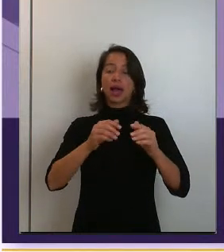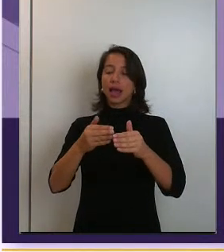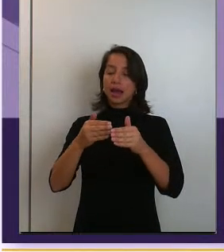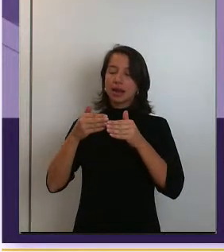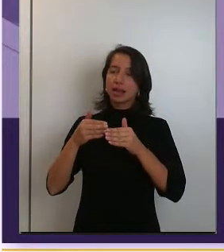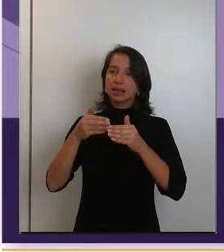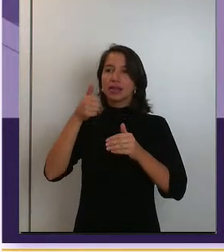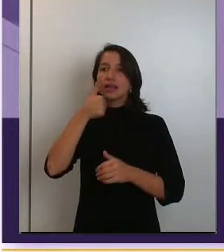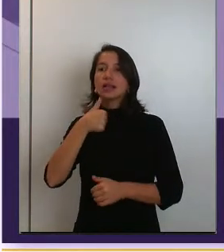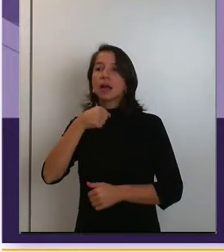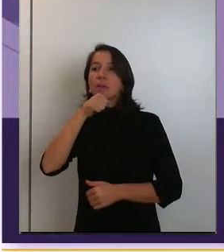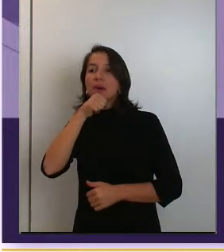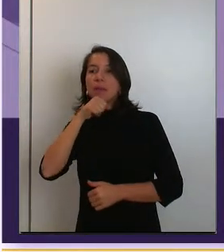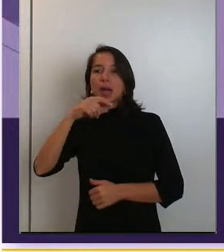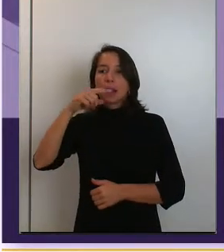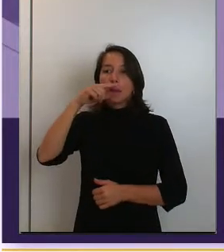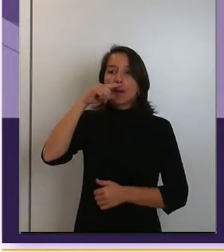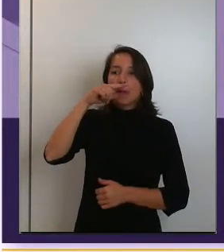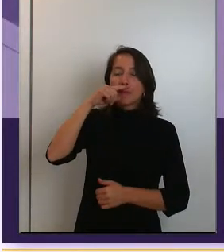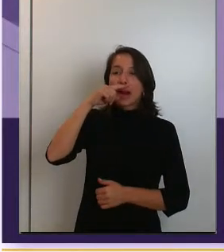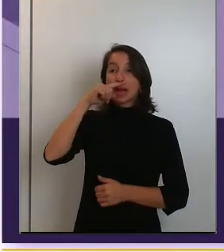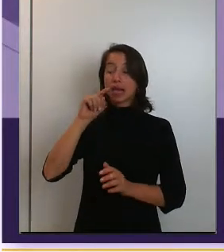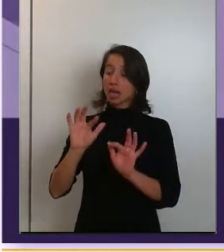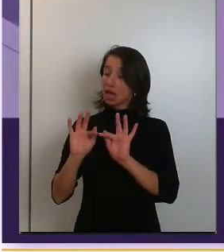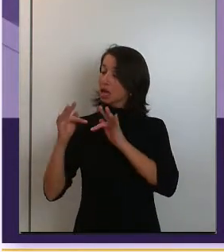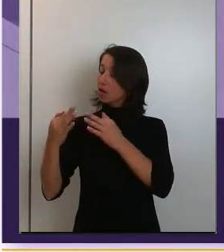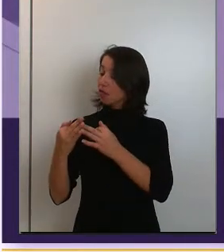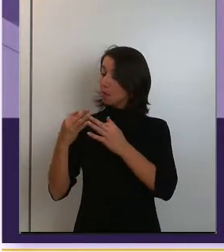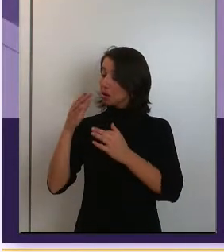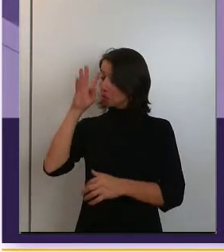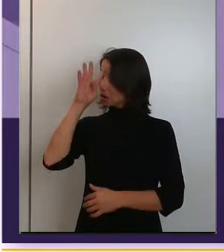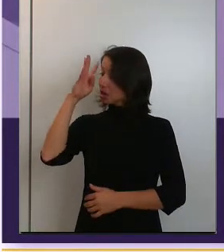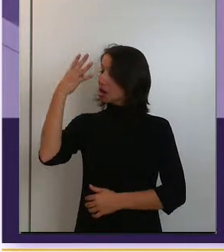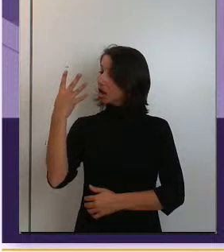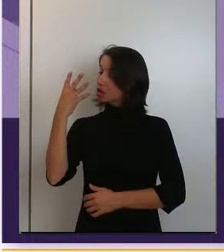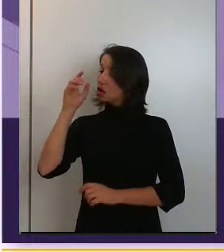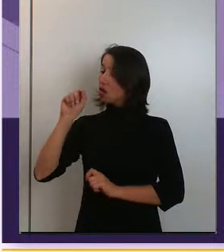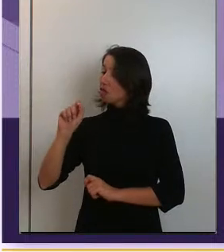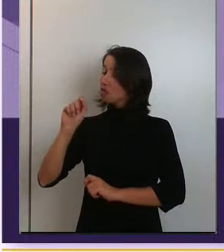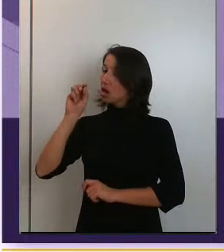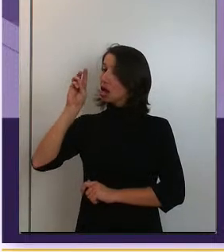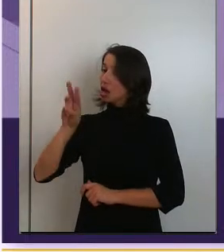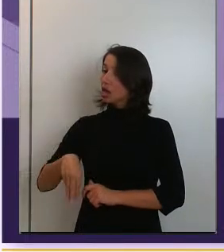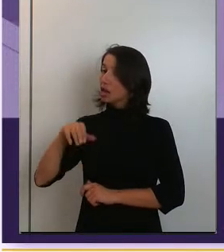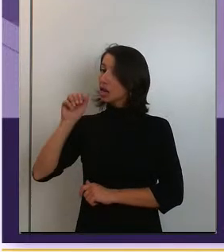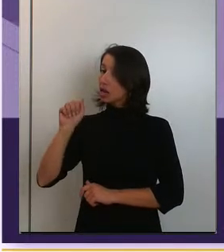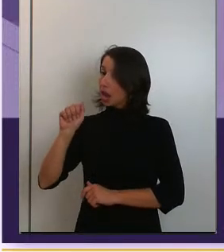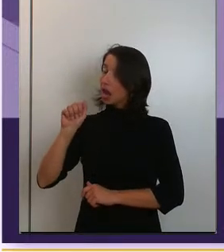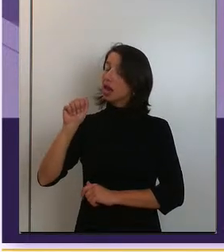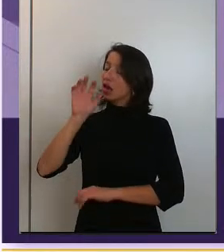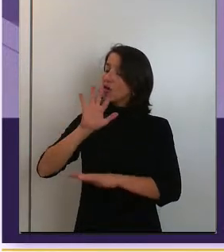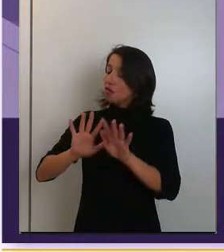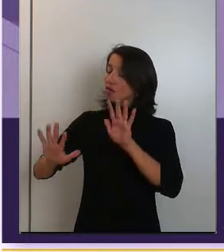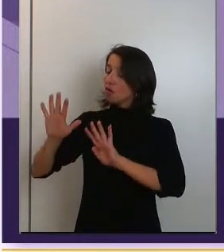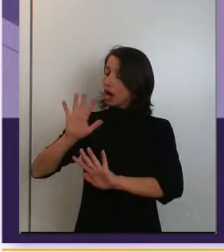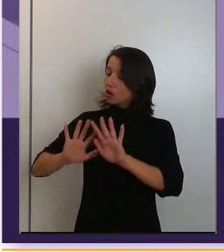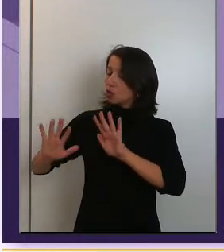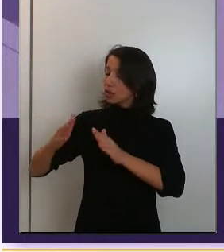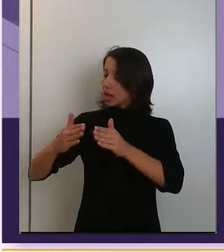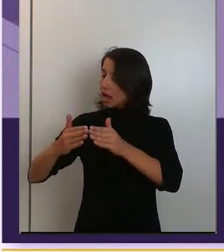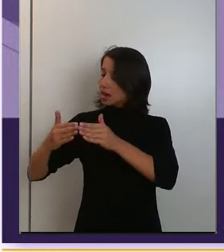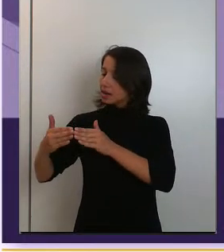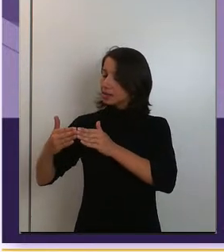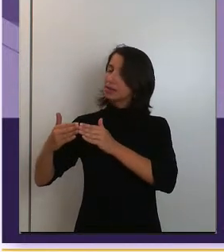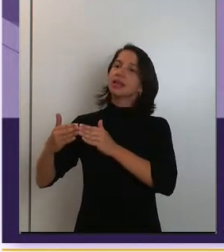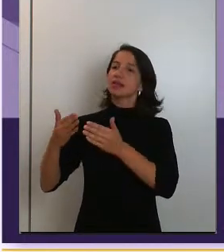unidade familiar decide quem que vai ficar a determinado momento com cuidado, quem vai ter o direito ao descanso, à licença para cuidar do filho. Então,